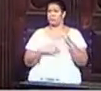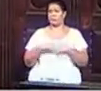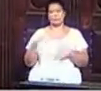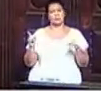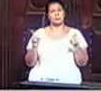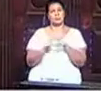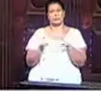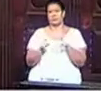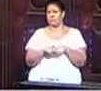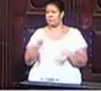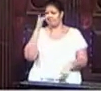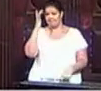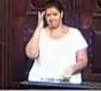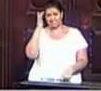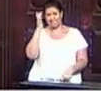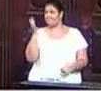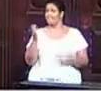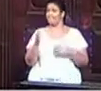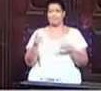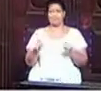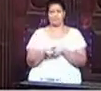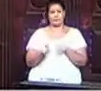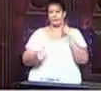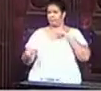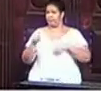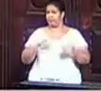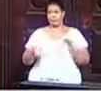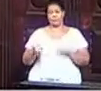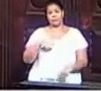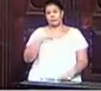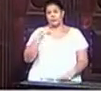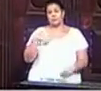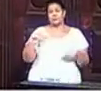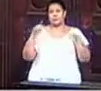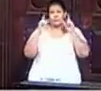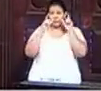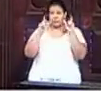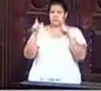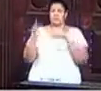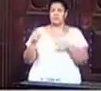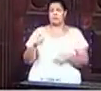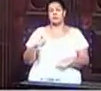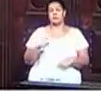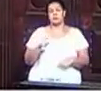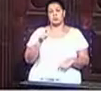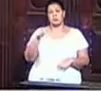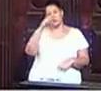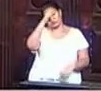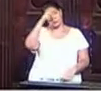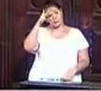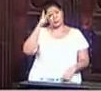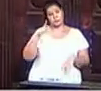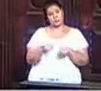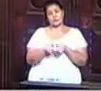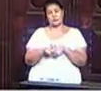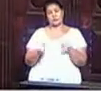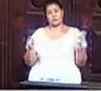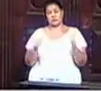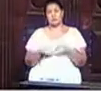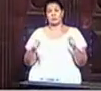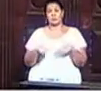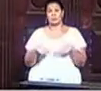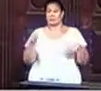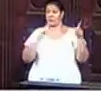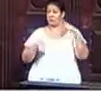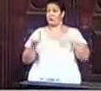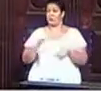senso, a capacidade de governar, a visão do que é o interesse público e a possibilidade de liderar esse Estado